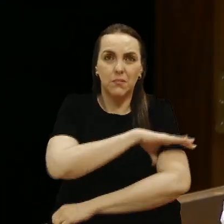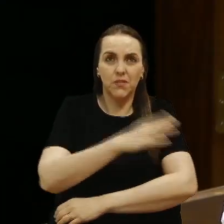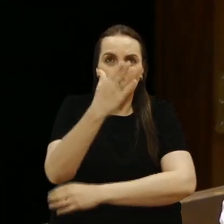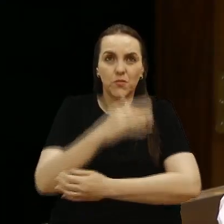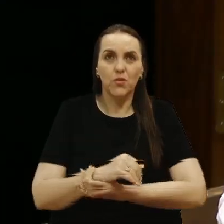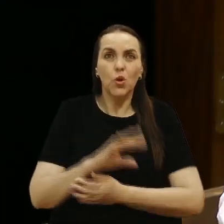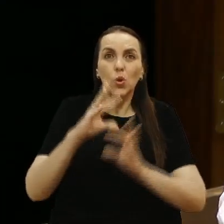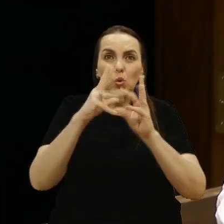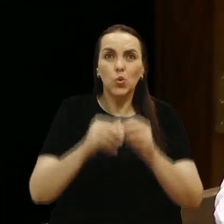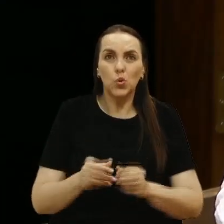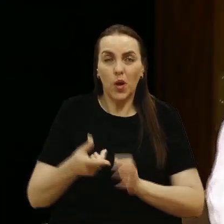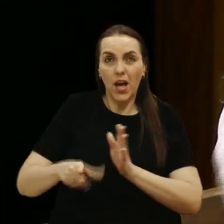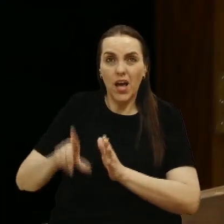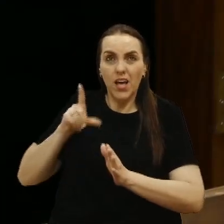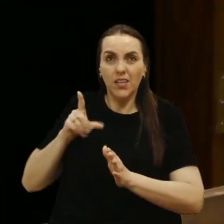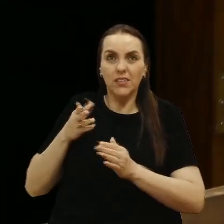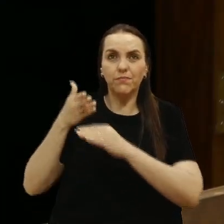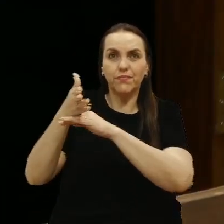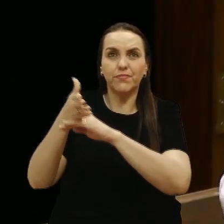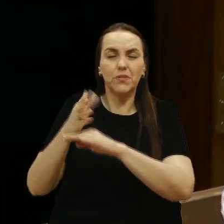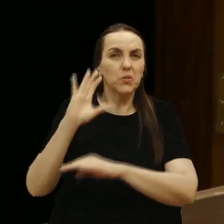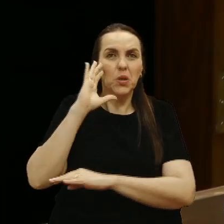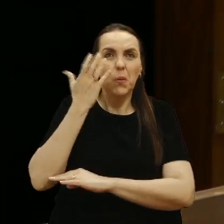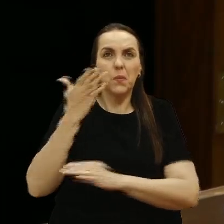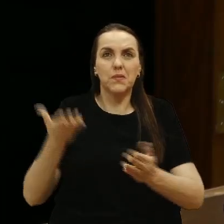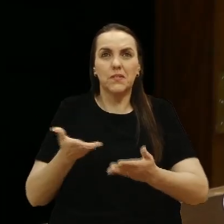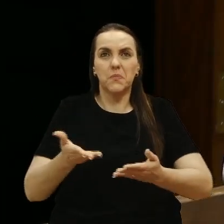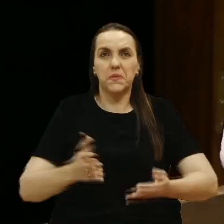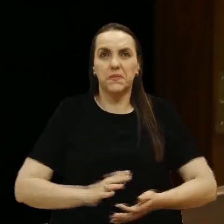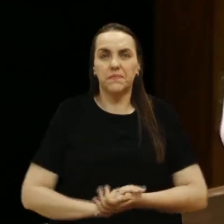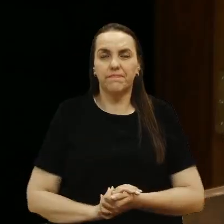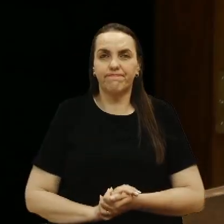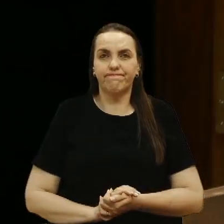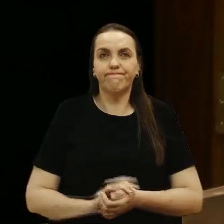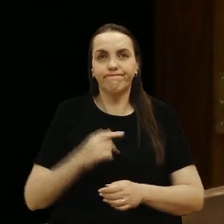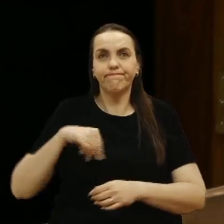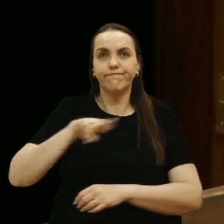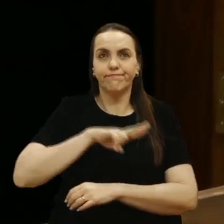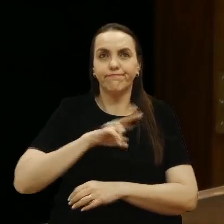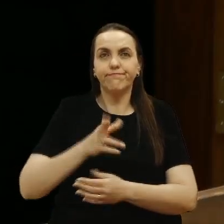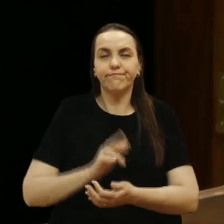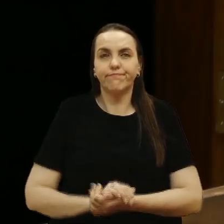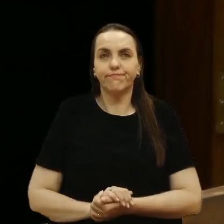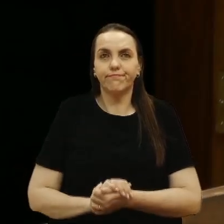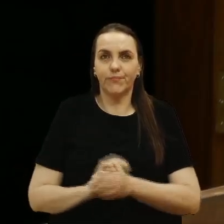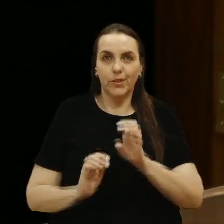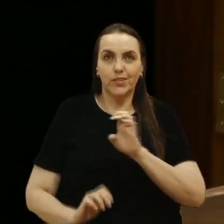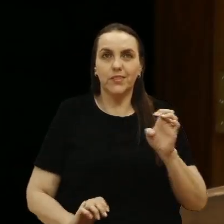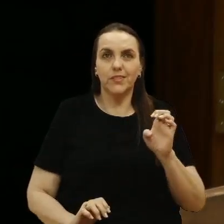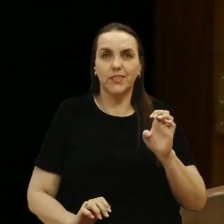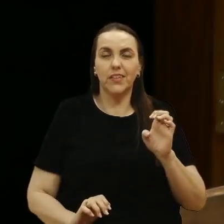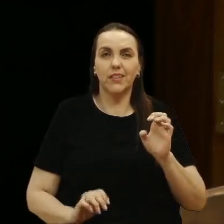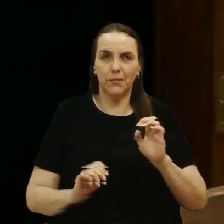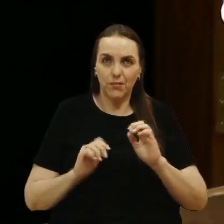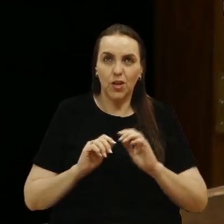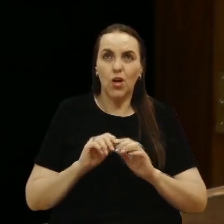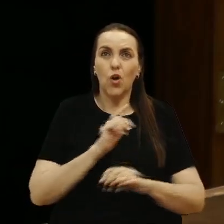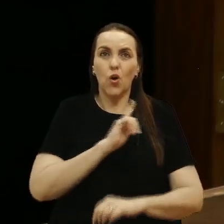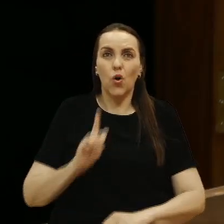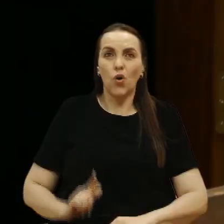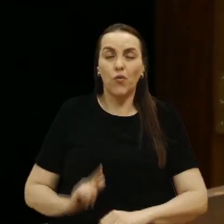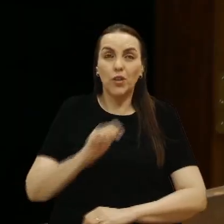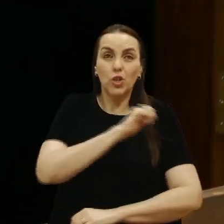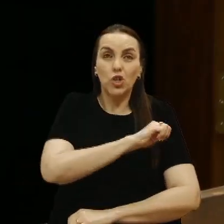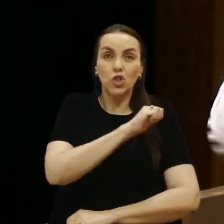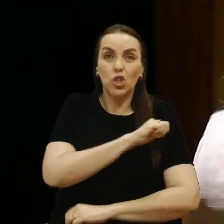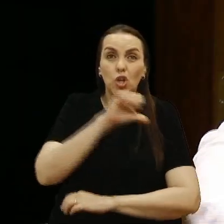se tivesse subido antes, não tinha acontecido o que está acontecendo. Nós, da esquerda, governamos o Rio de Janeiro por